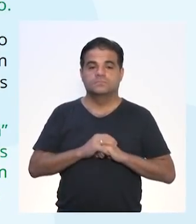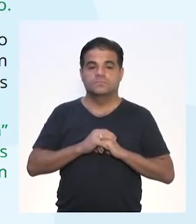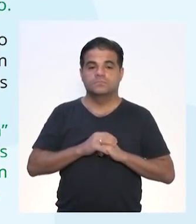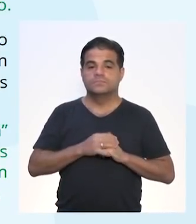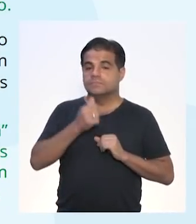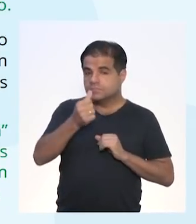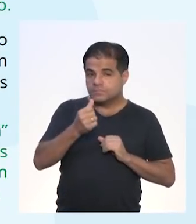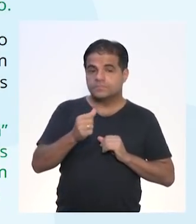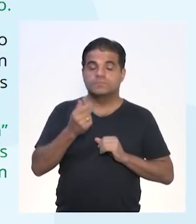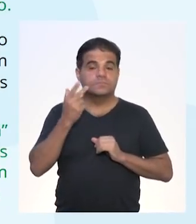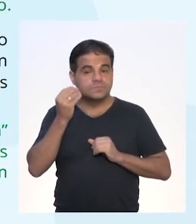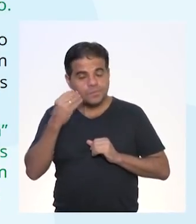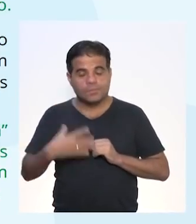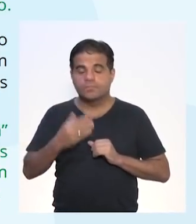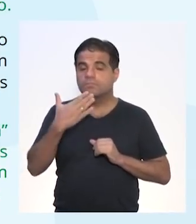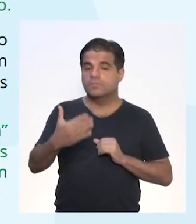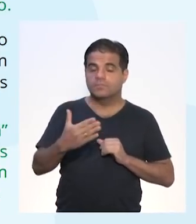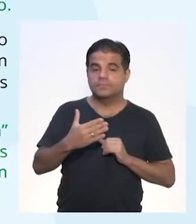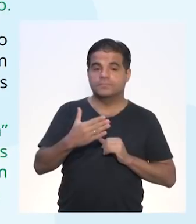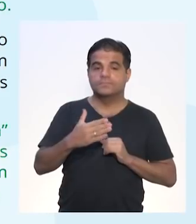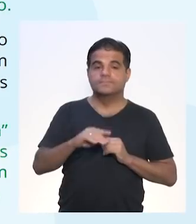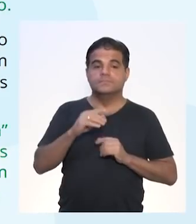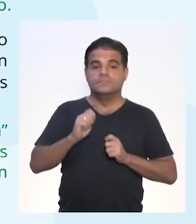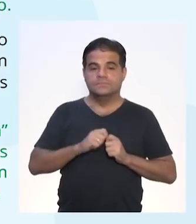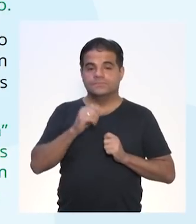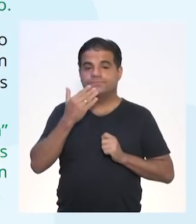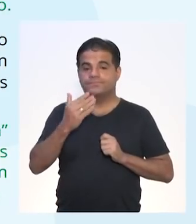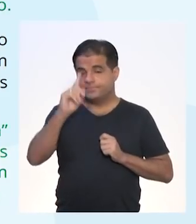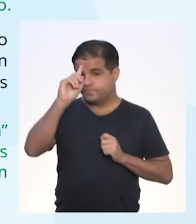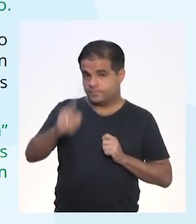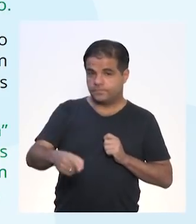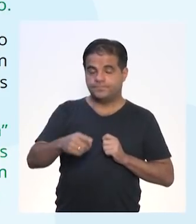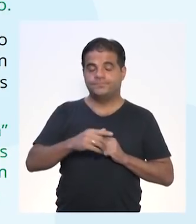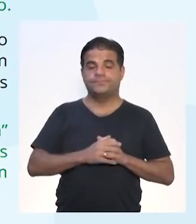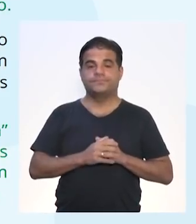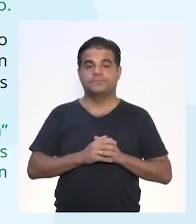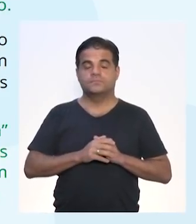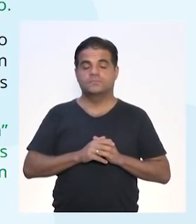6, expressam pedido, o imperativo faz pedido, dá ordens.